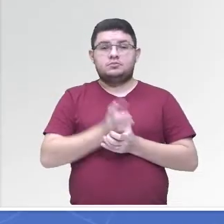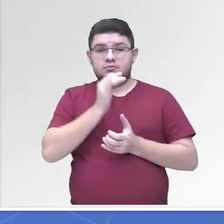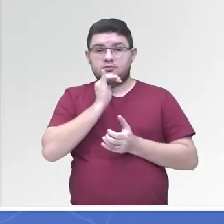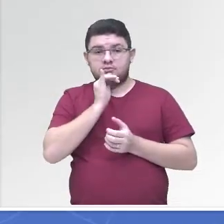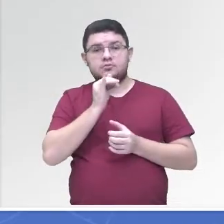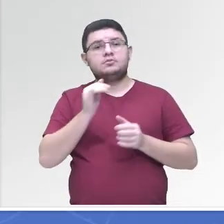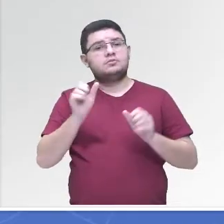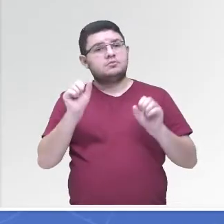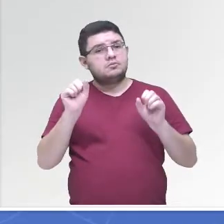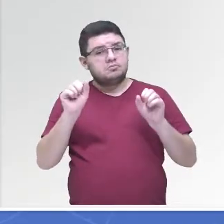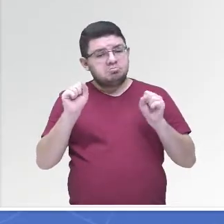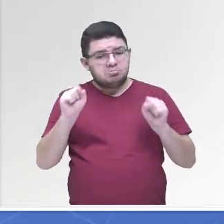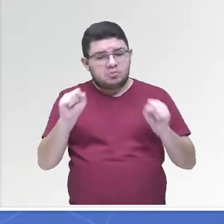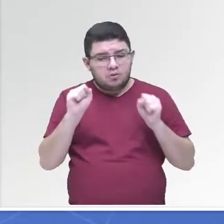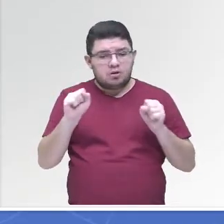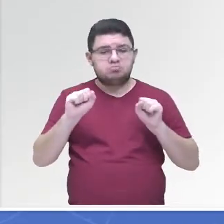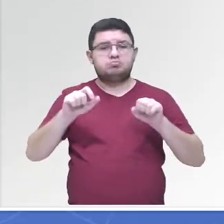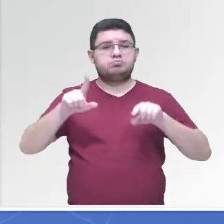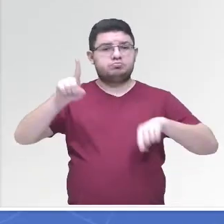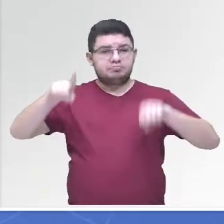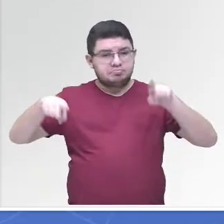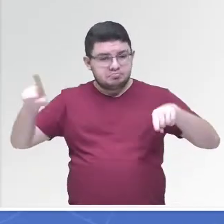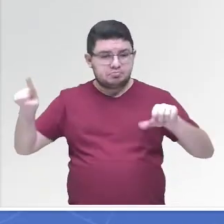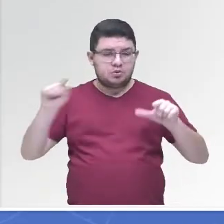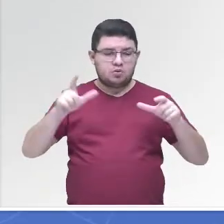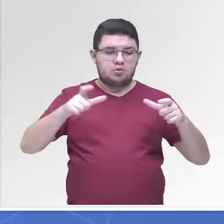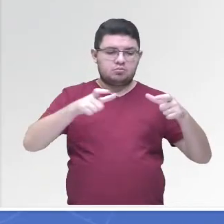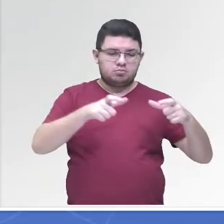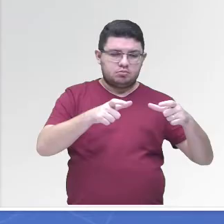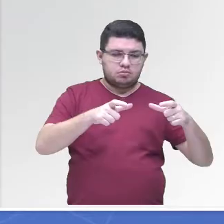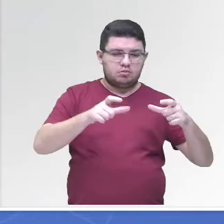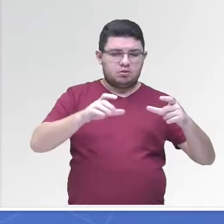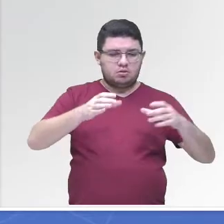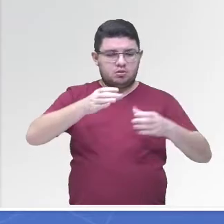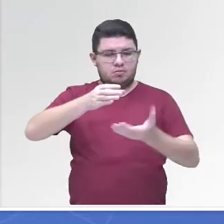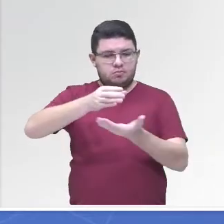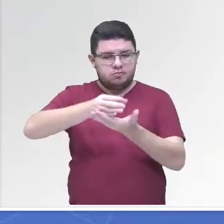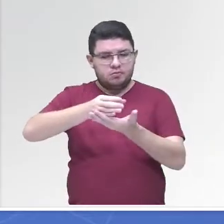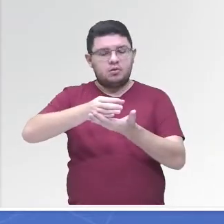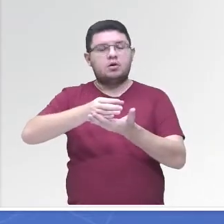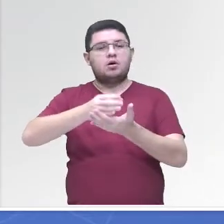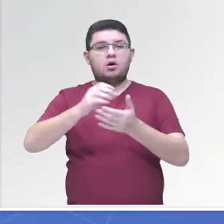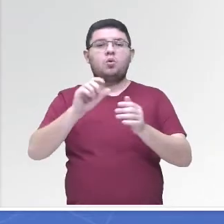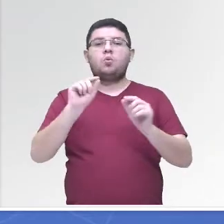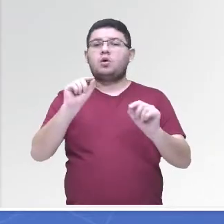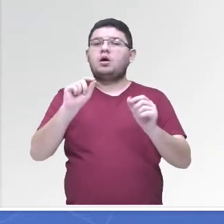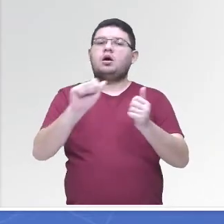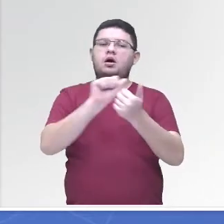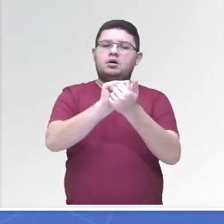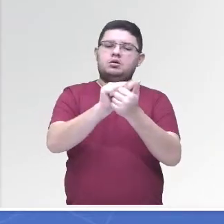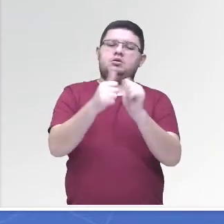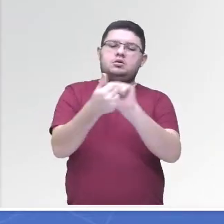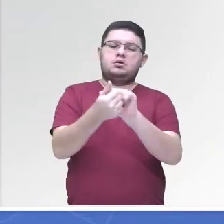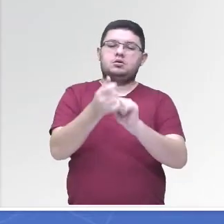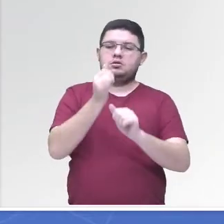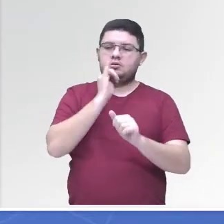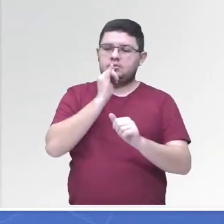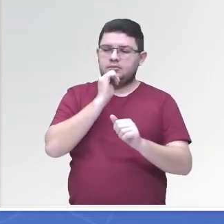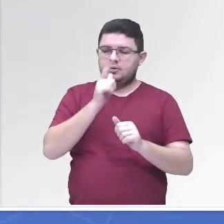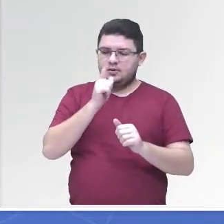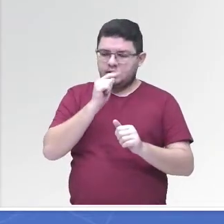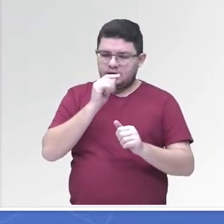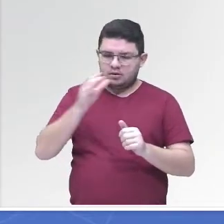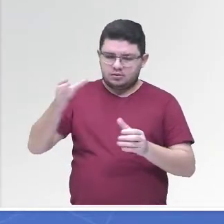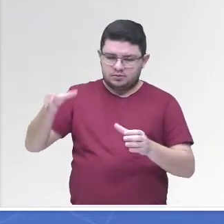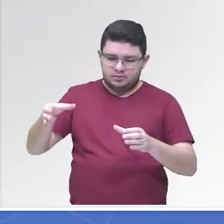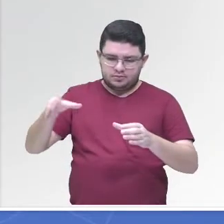líquido, o líquido em questão, né, vai se moldar, vamos dizer assim, ao recipiente. Então, se eu colocar um